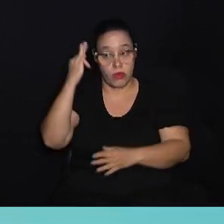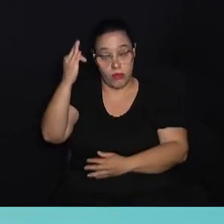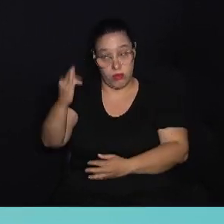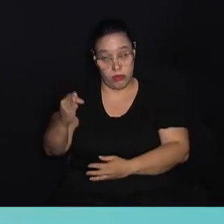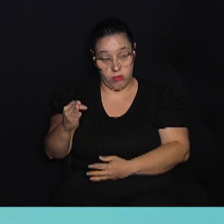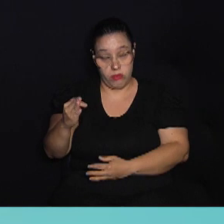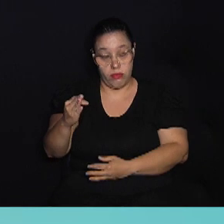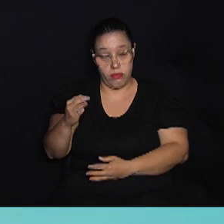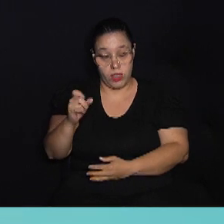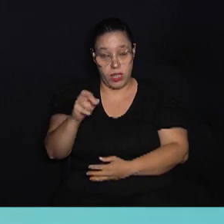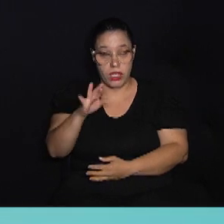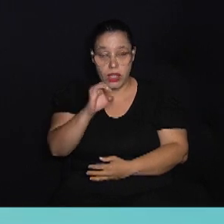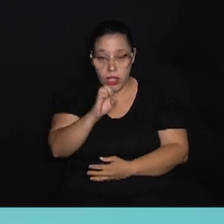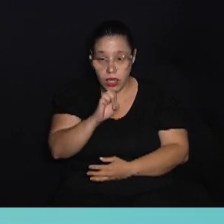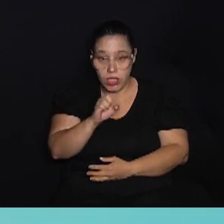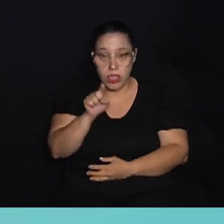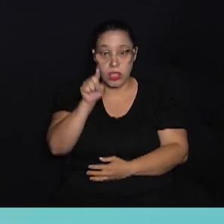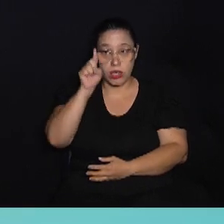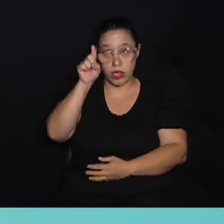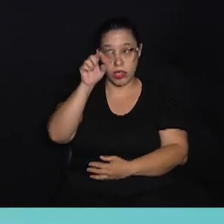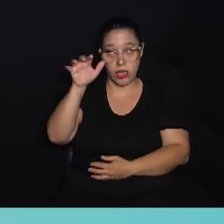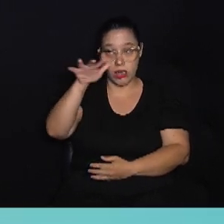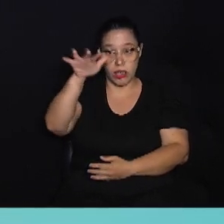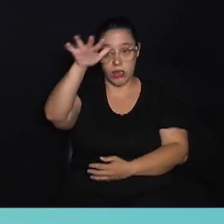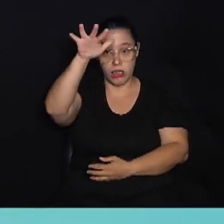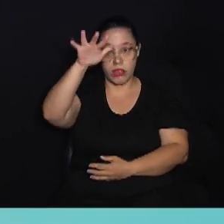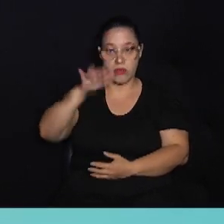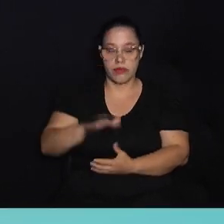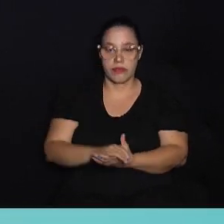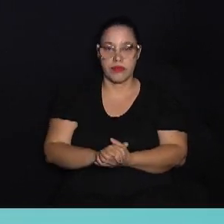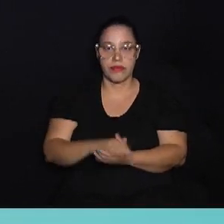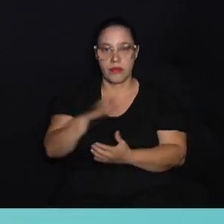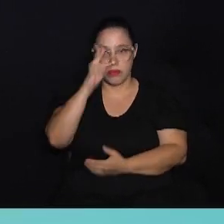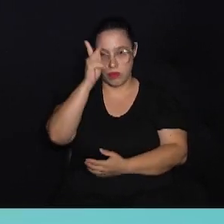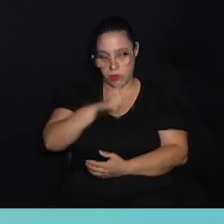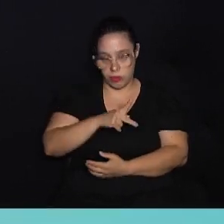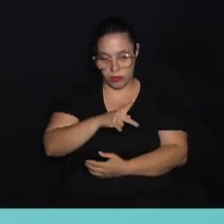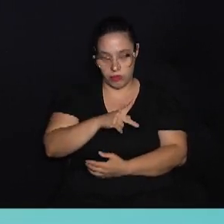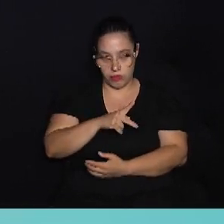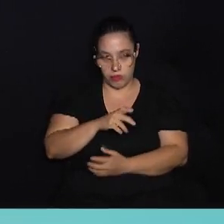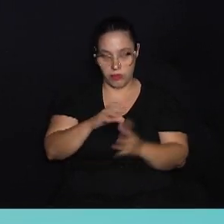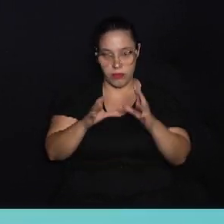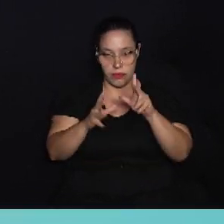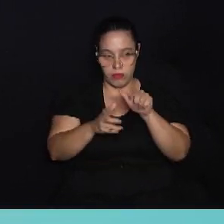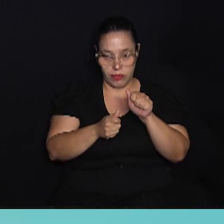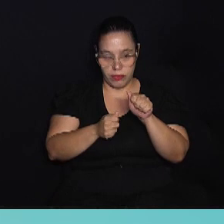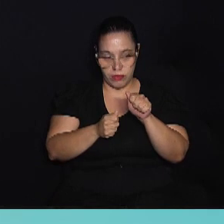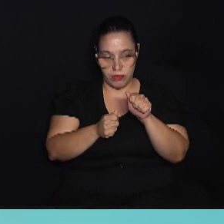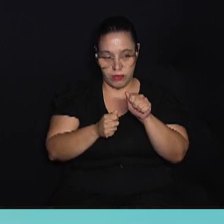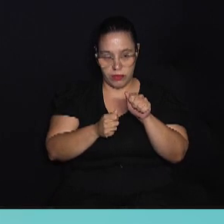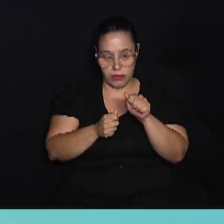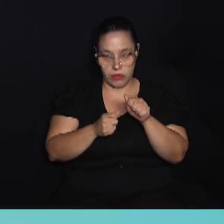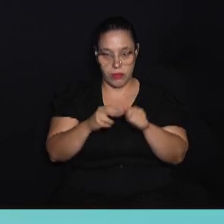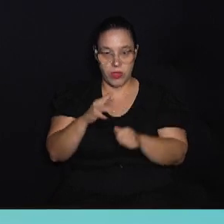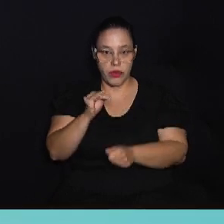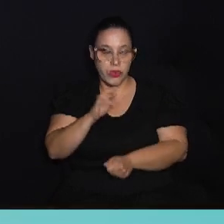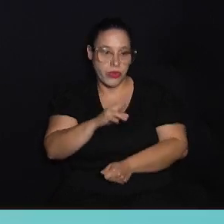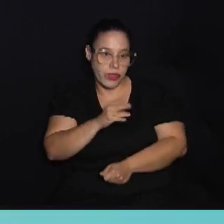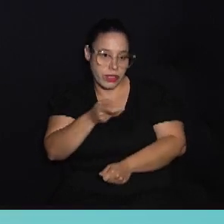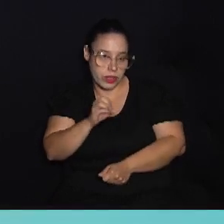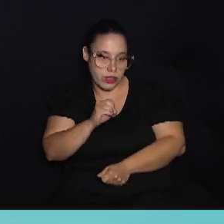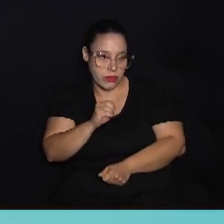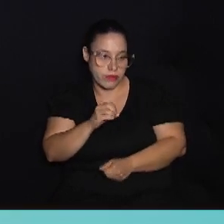missões espaciais futuras quanto para os satélites que já estão em órbita. A própria Estação Espacial Internacional já